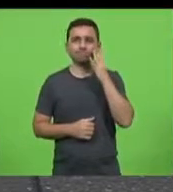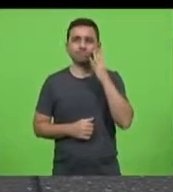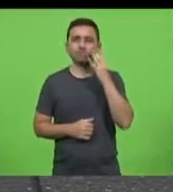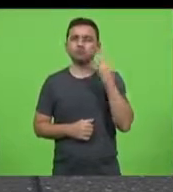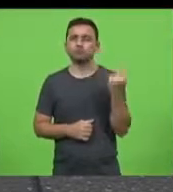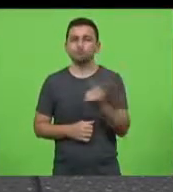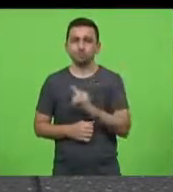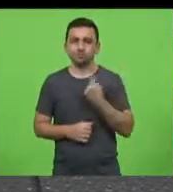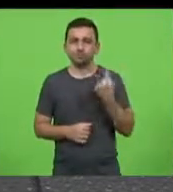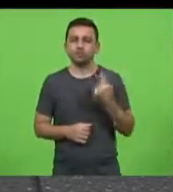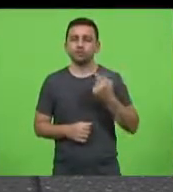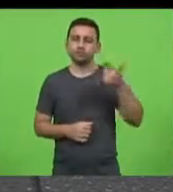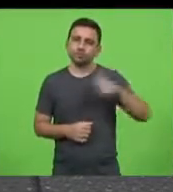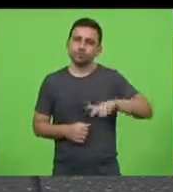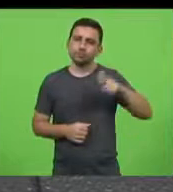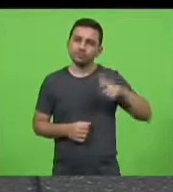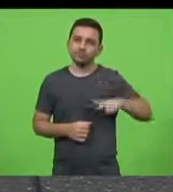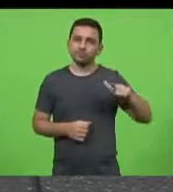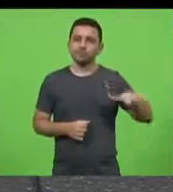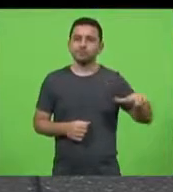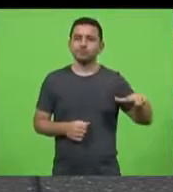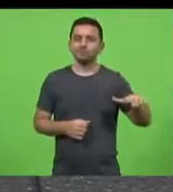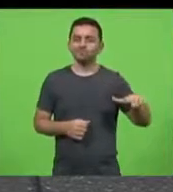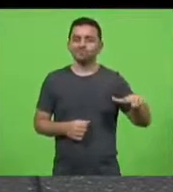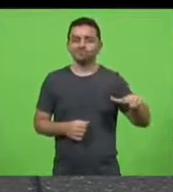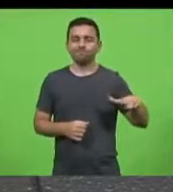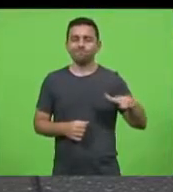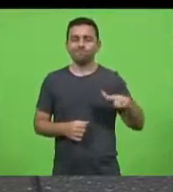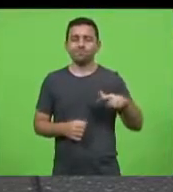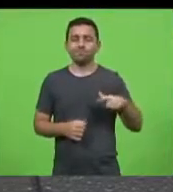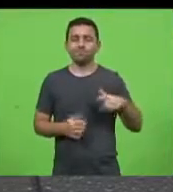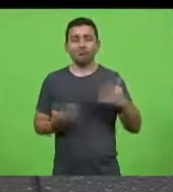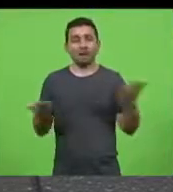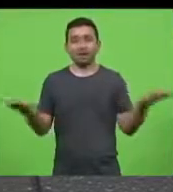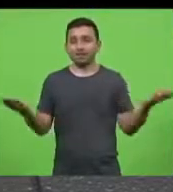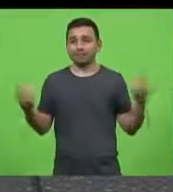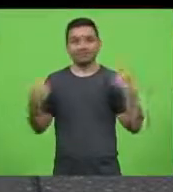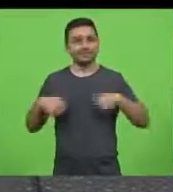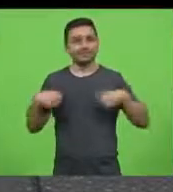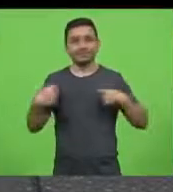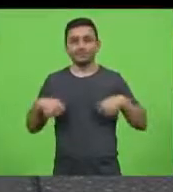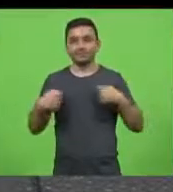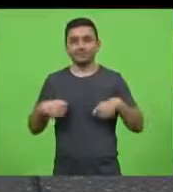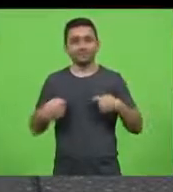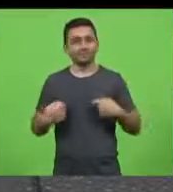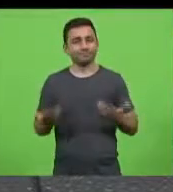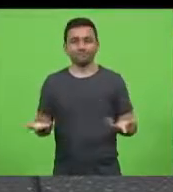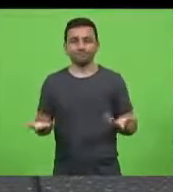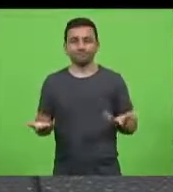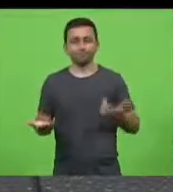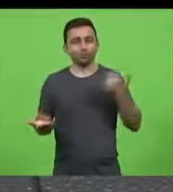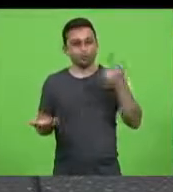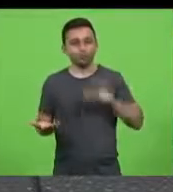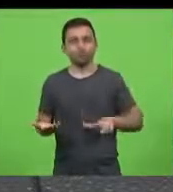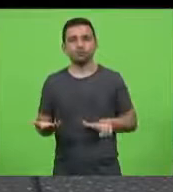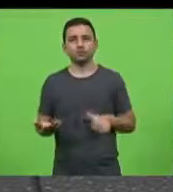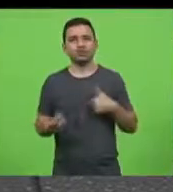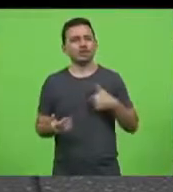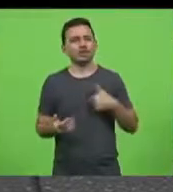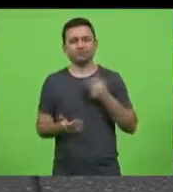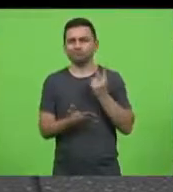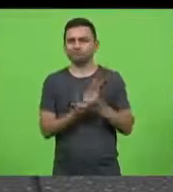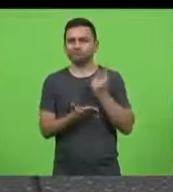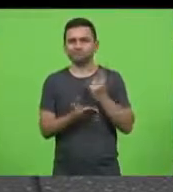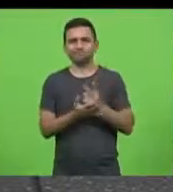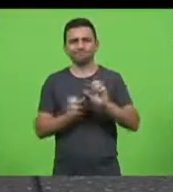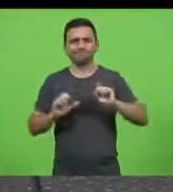pouco repetitivo, mas não tem como não ser também. Eu sempre defendi